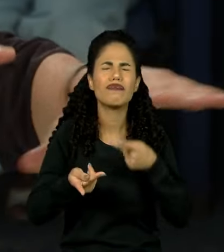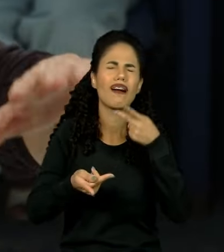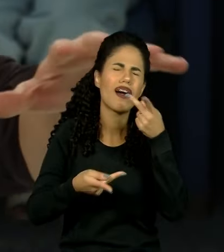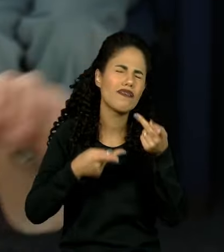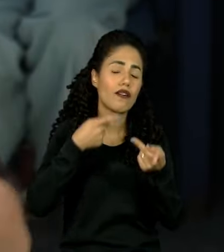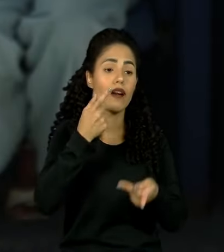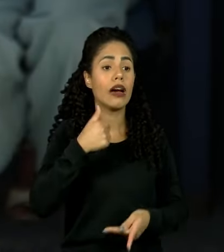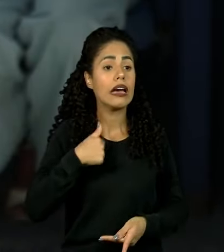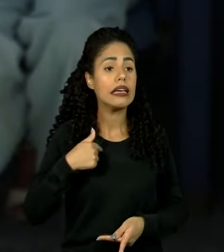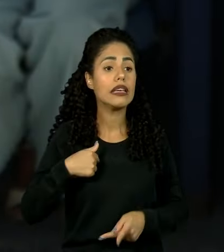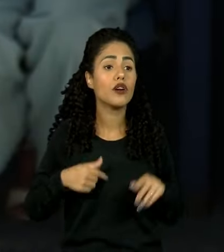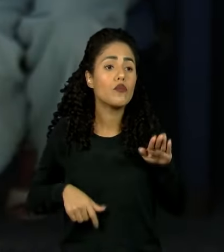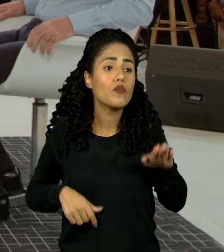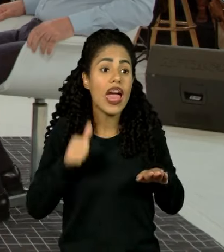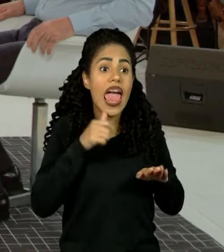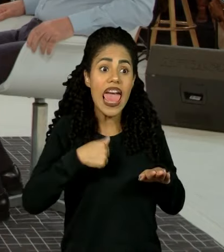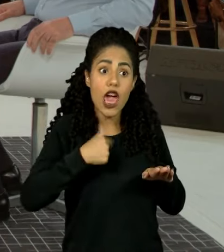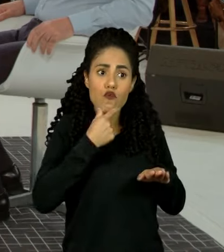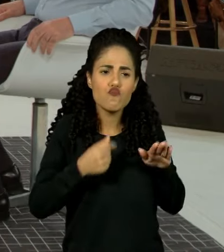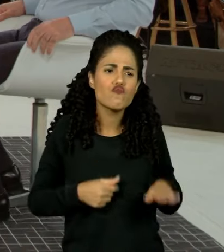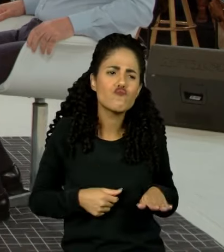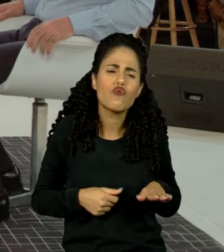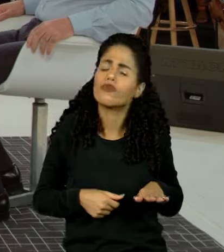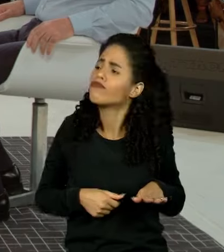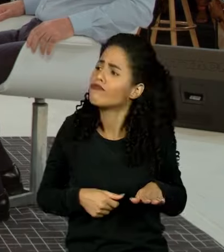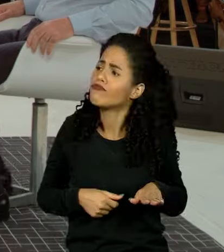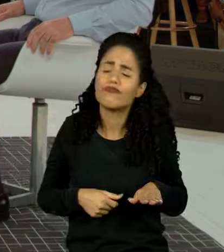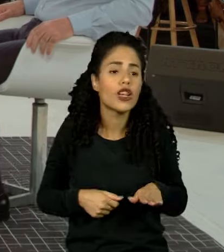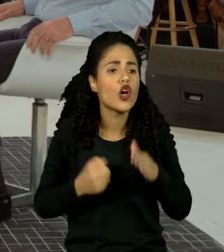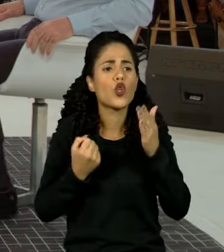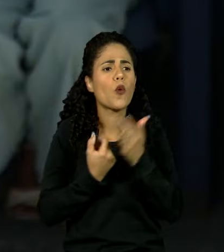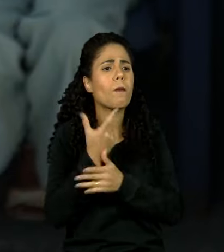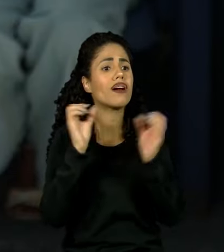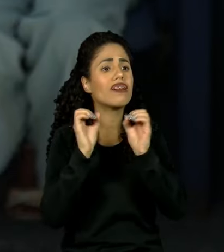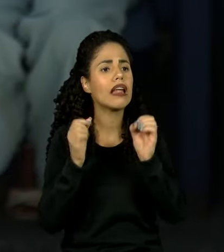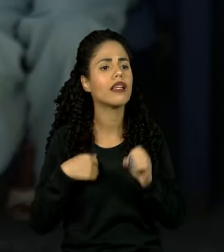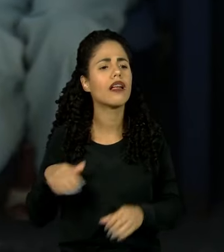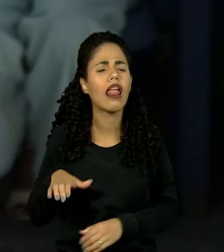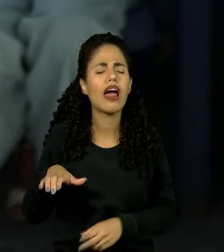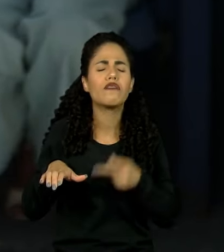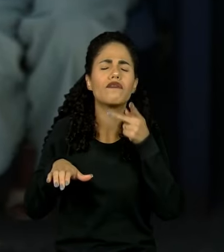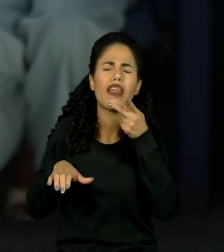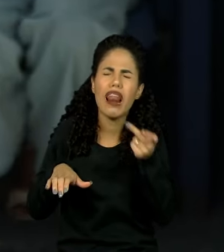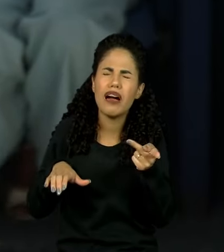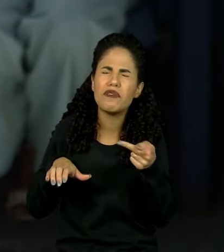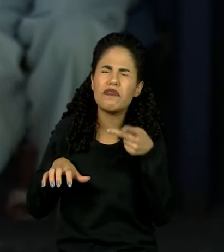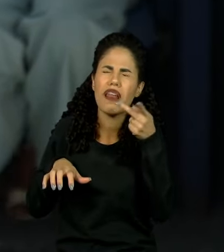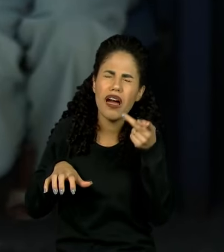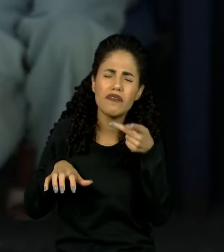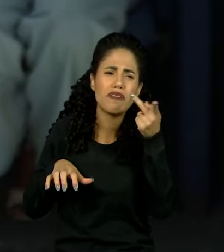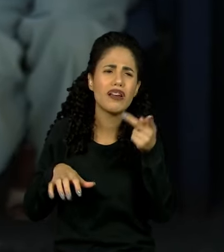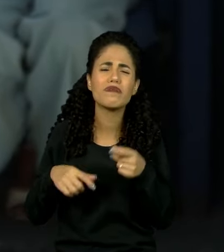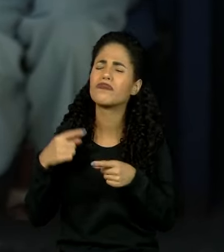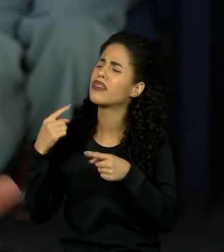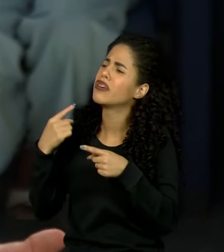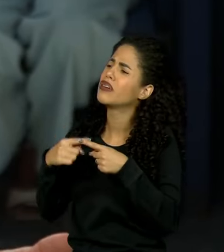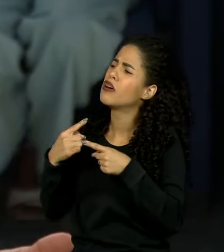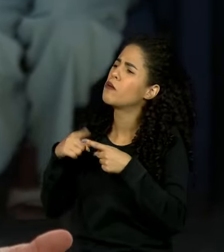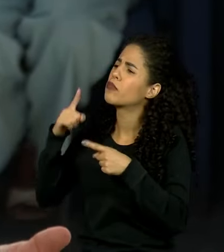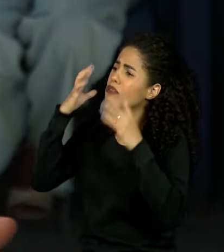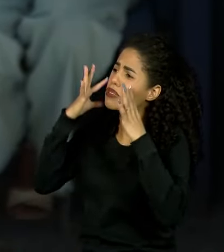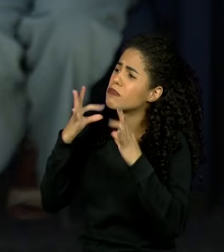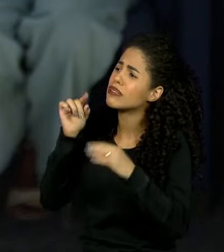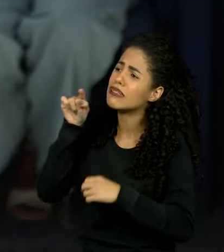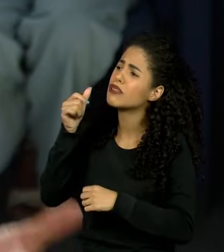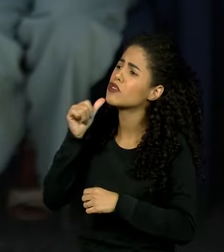pequenininho ficava do lado dele assim e não comprava nada aí dia seguinte falava falava e não comprava nada falava eu falei pai Por que que o senhor presta tanta atenção